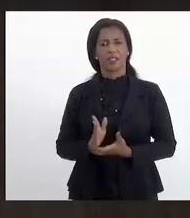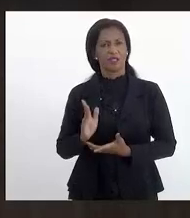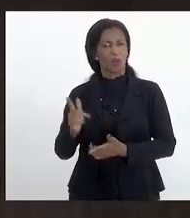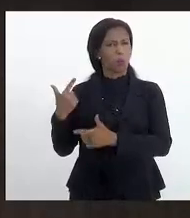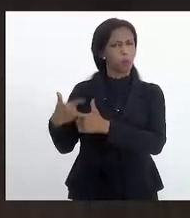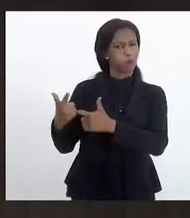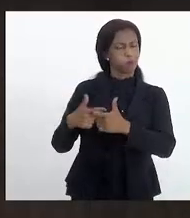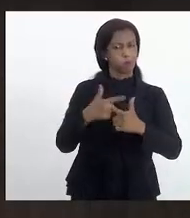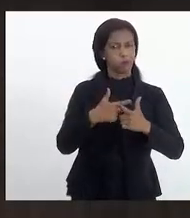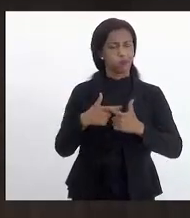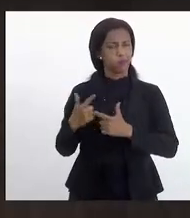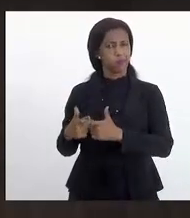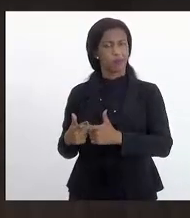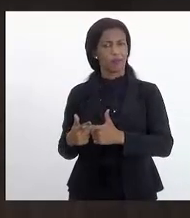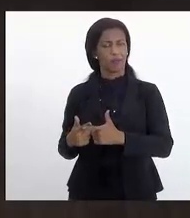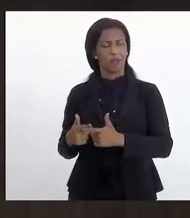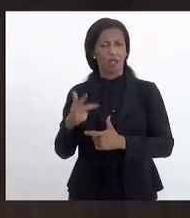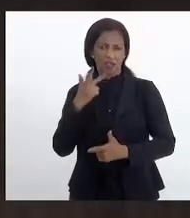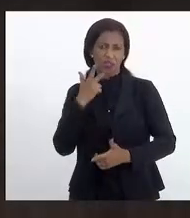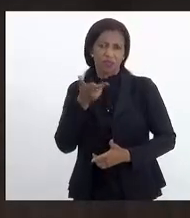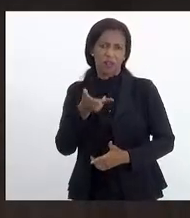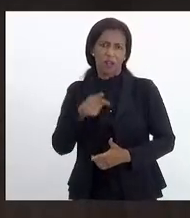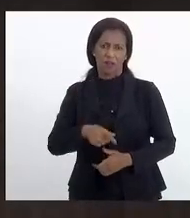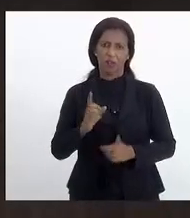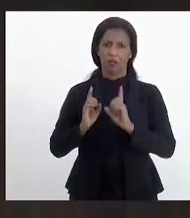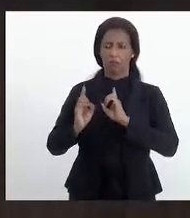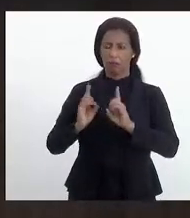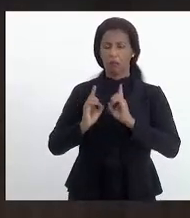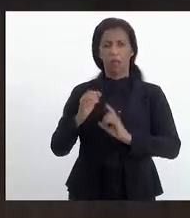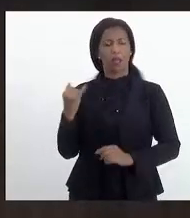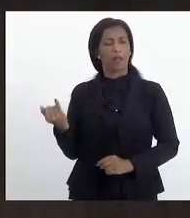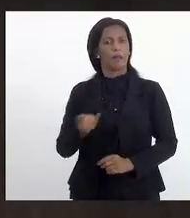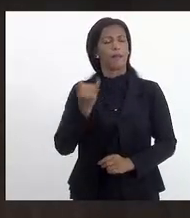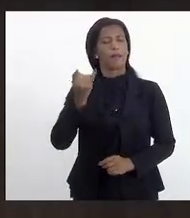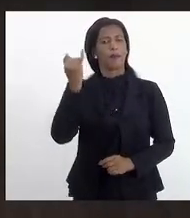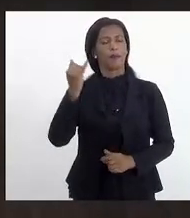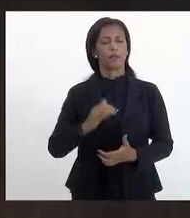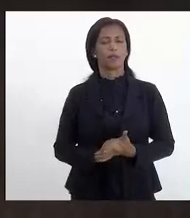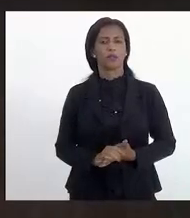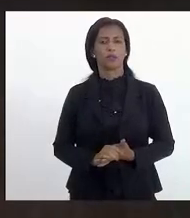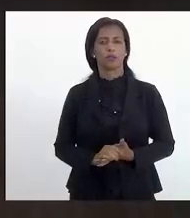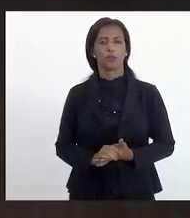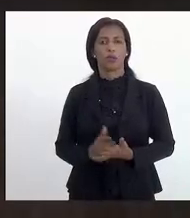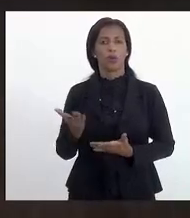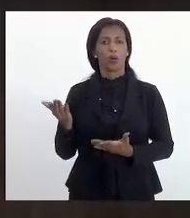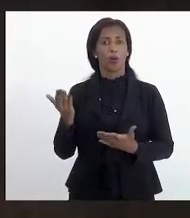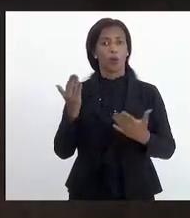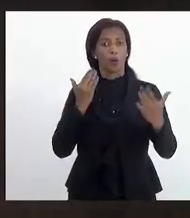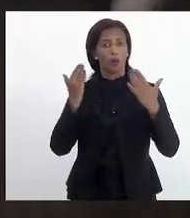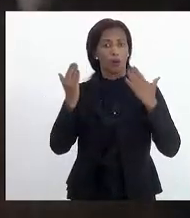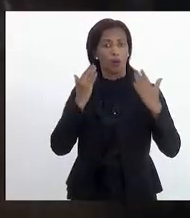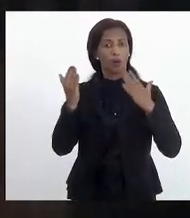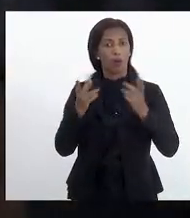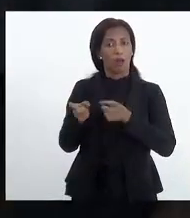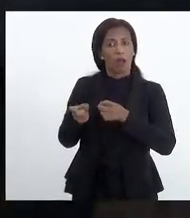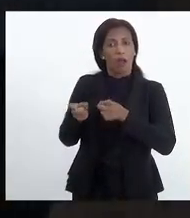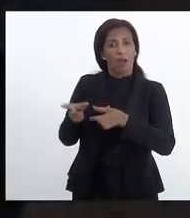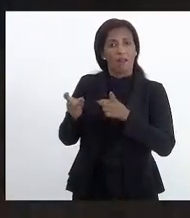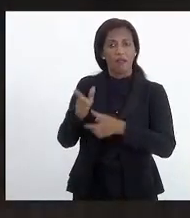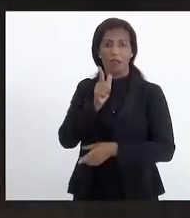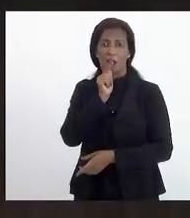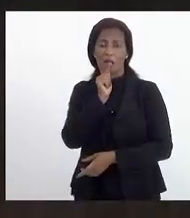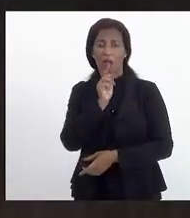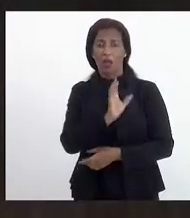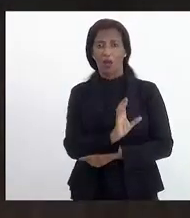precarizado. A gente falava aqui, e foi um debate muito importante, senhor presidente, com relação à venda da SEDAI,